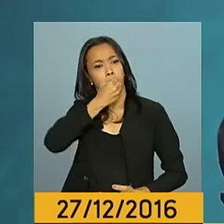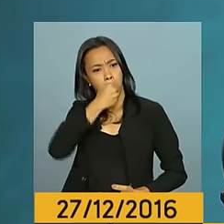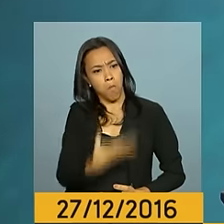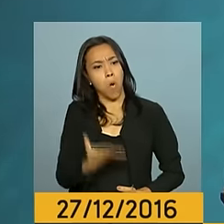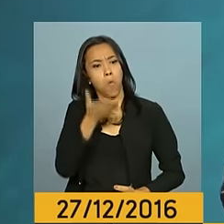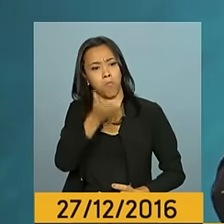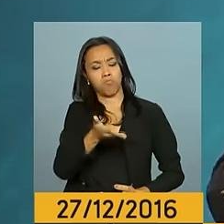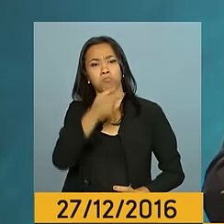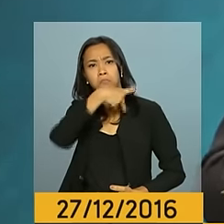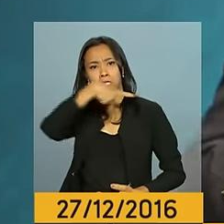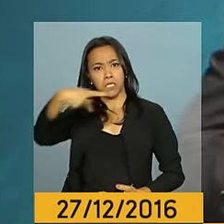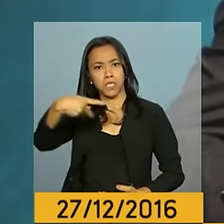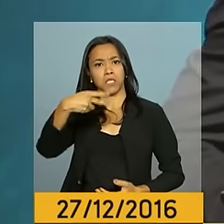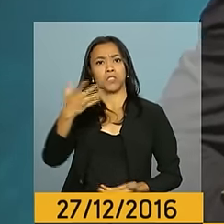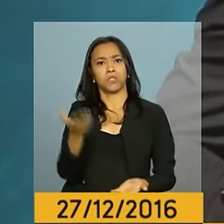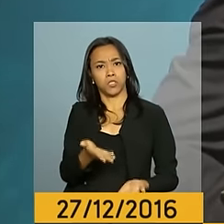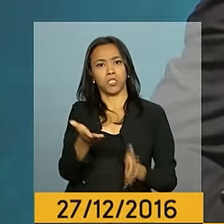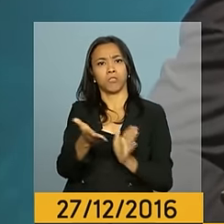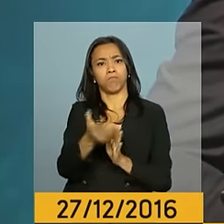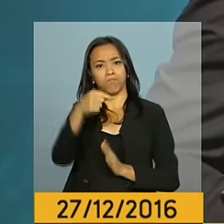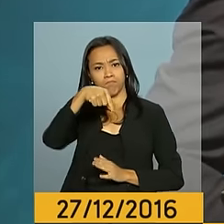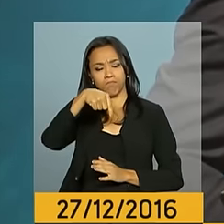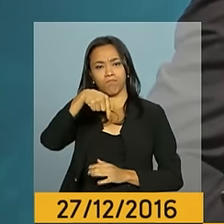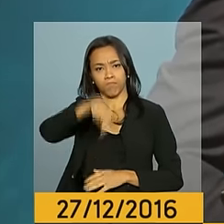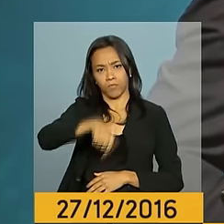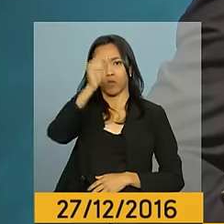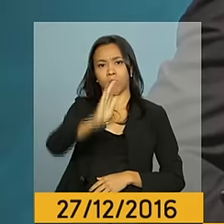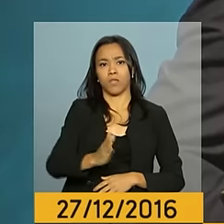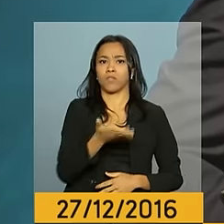Nordestino que passou pelo